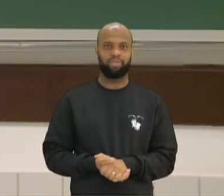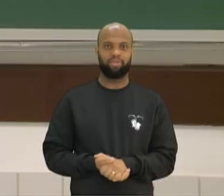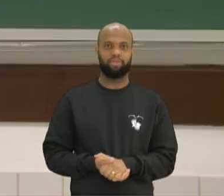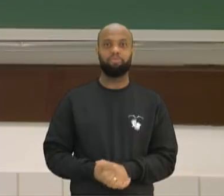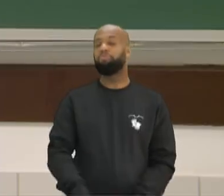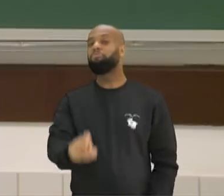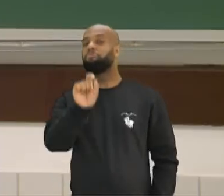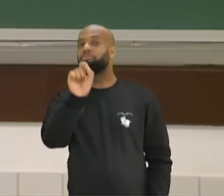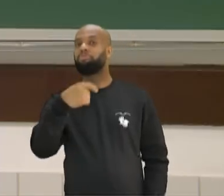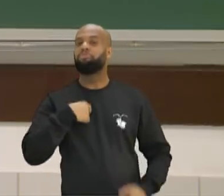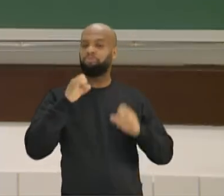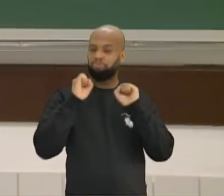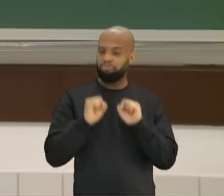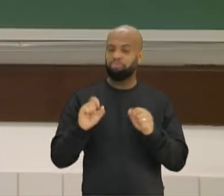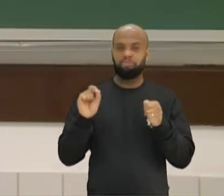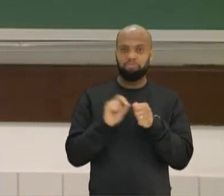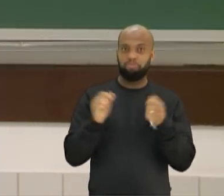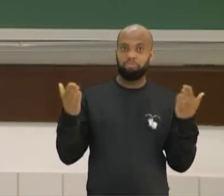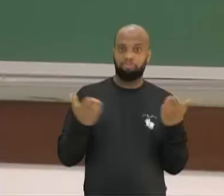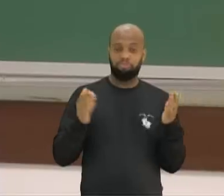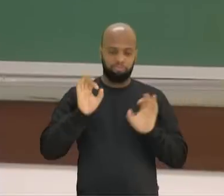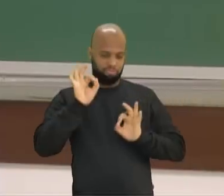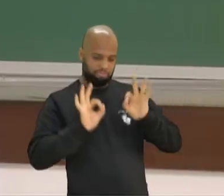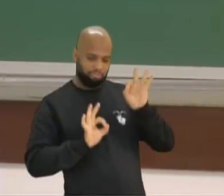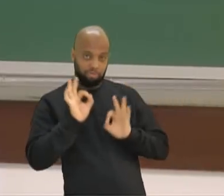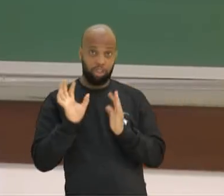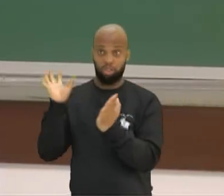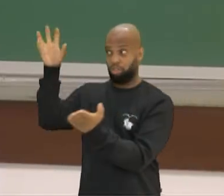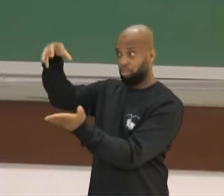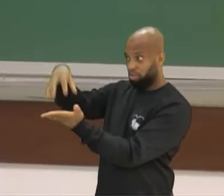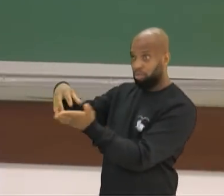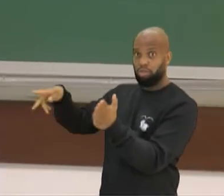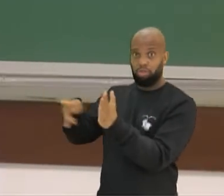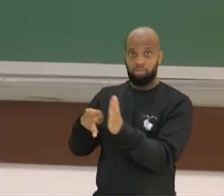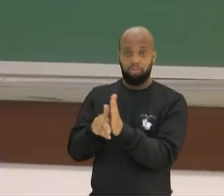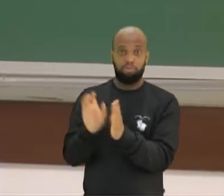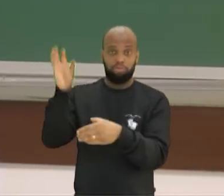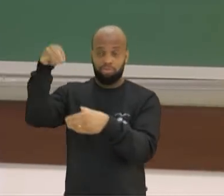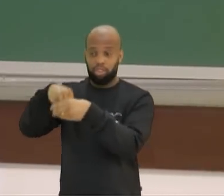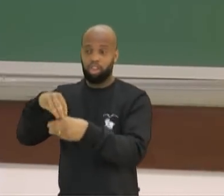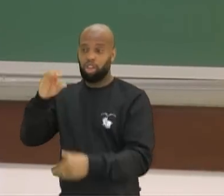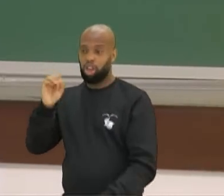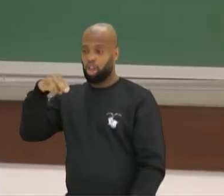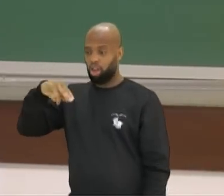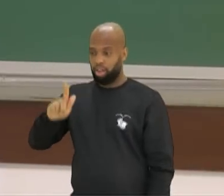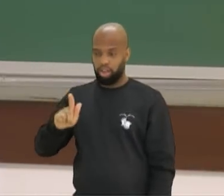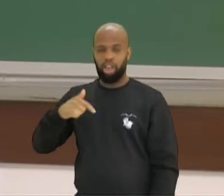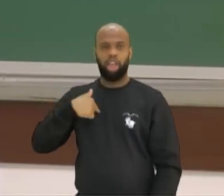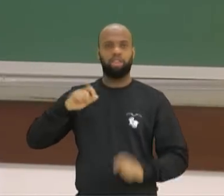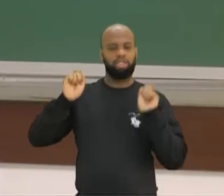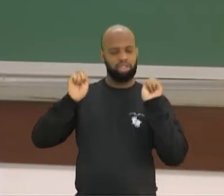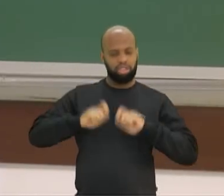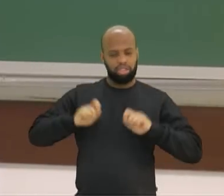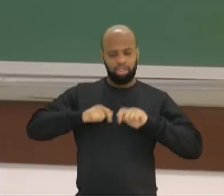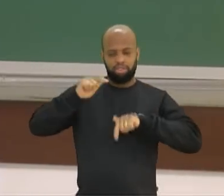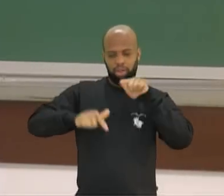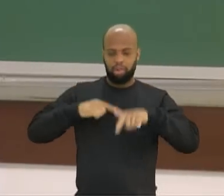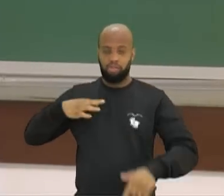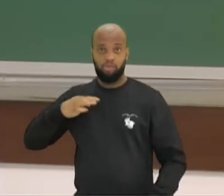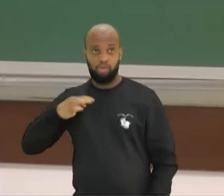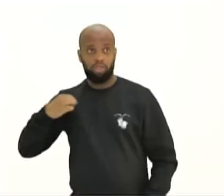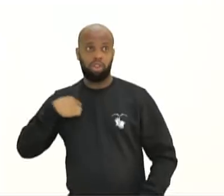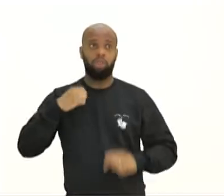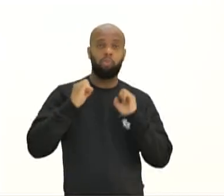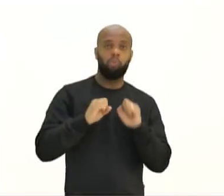O que eu posso fazer então numa organização não governamental, numa ONG? O que eu consigo fazer como voluntário? Eu